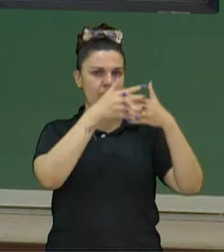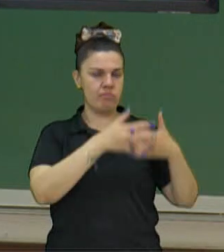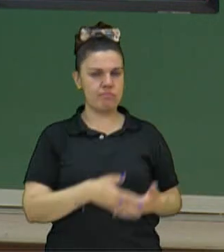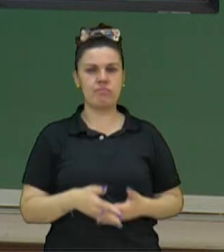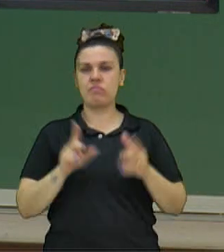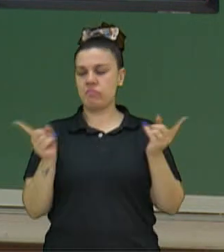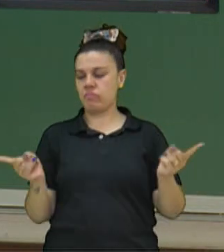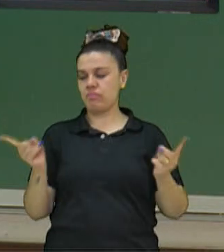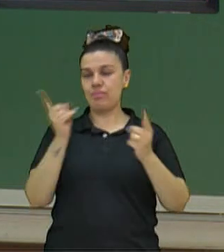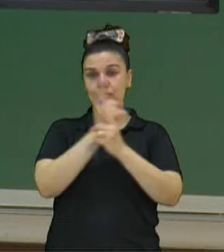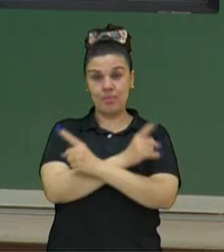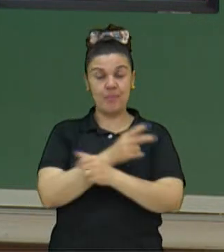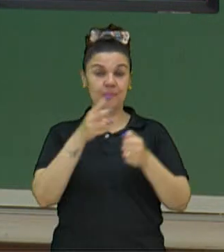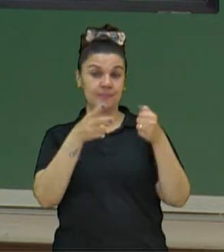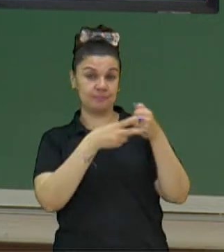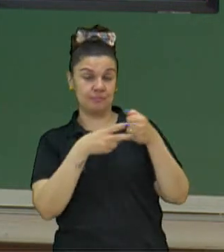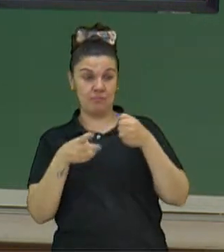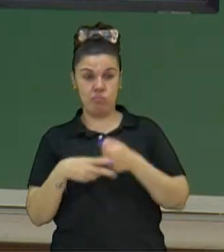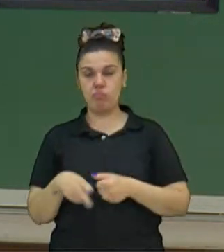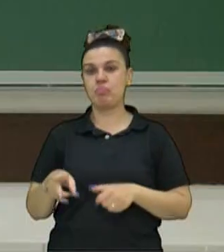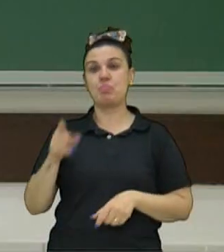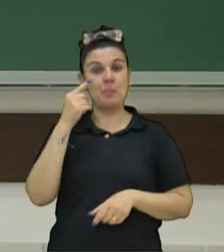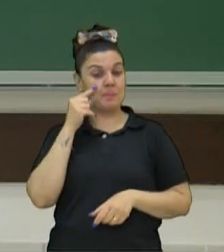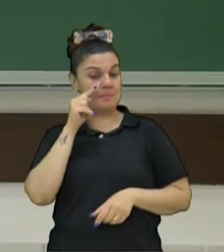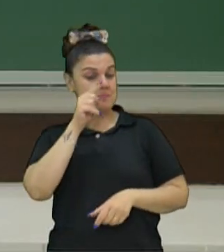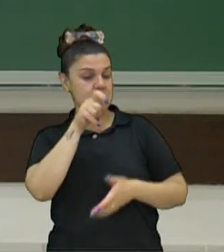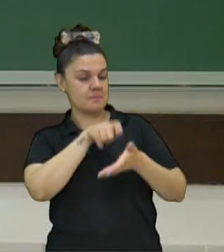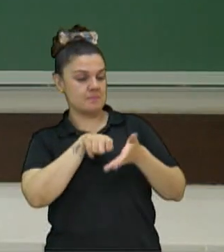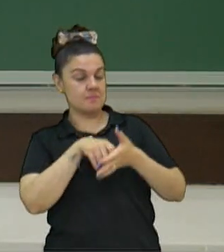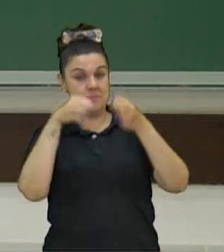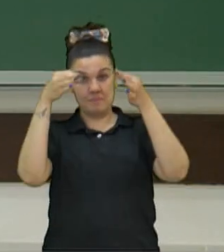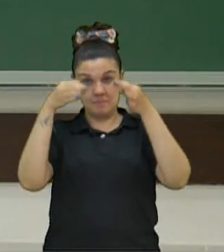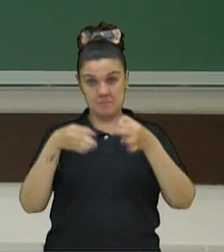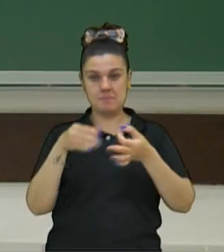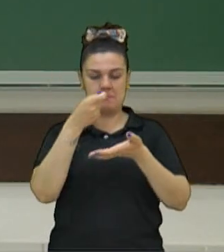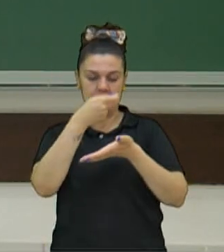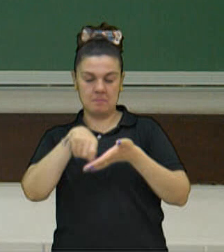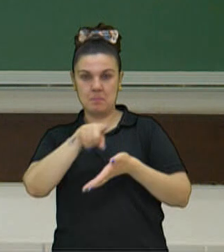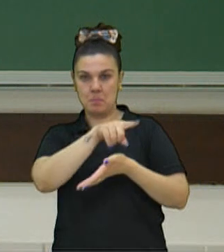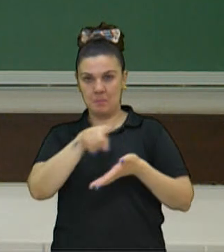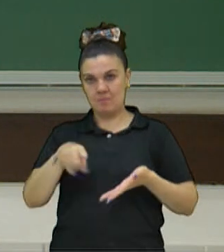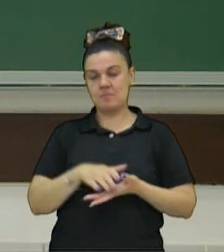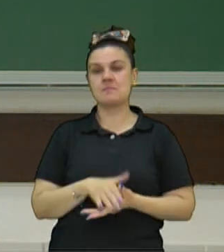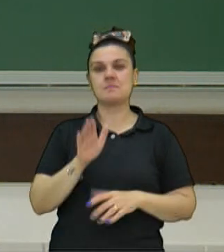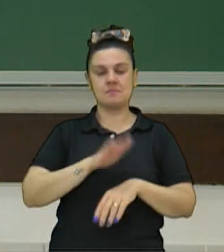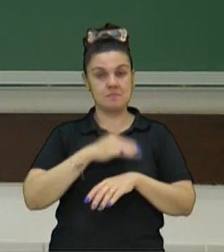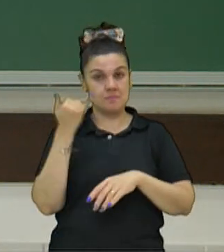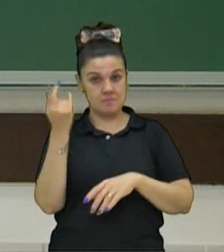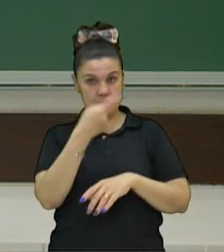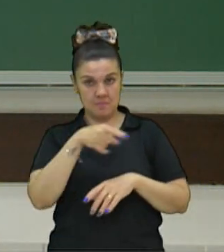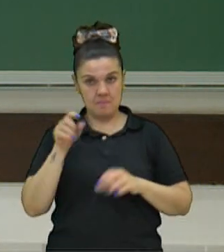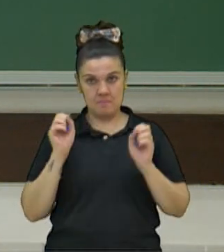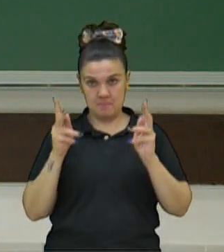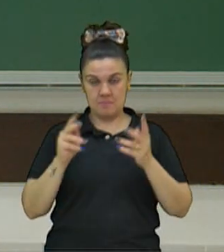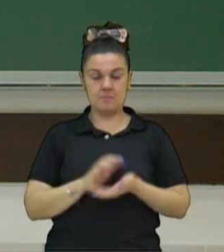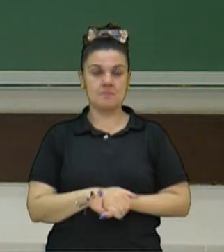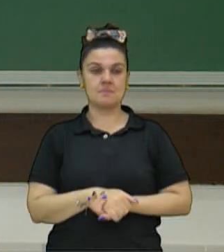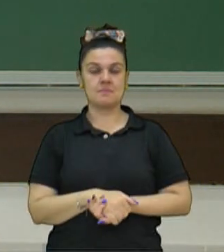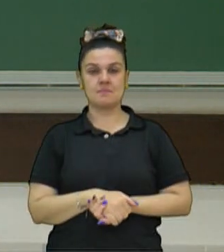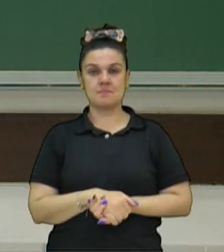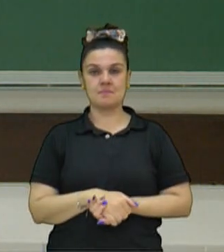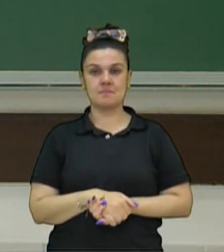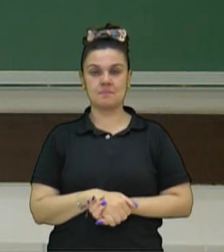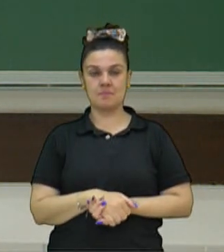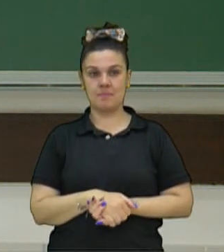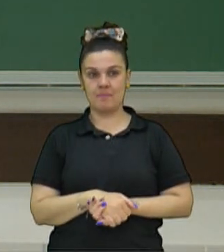não trocou os verbos, vê se você anotou as palavras certas, corrige. Tua correção é super importante, ok? Olha lá,